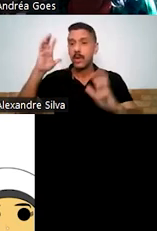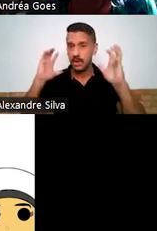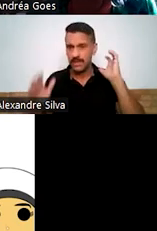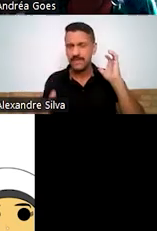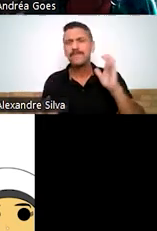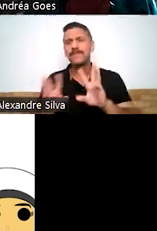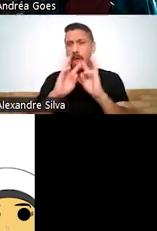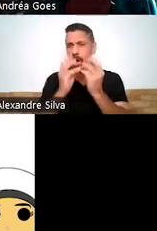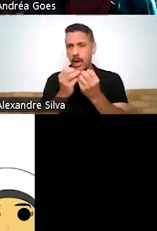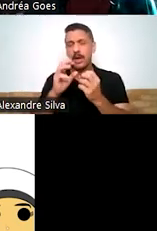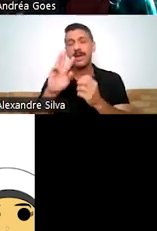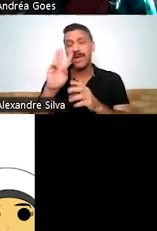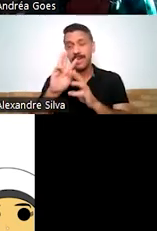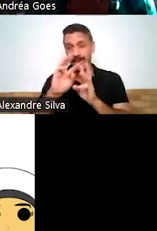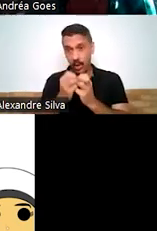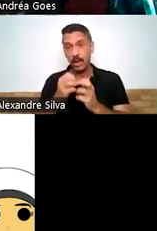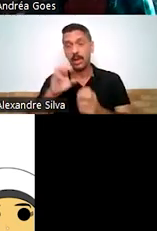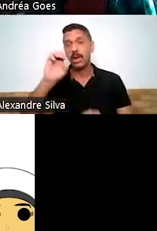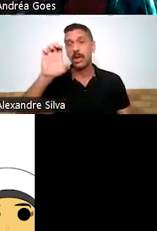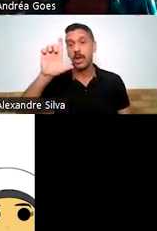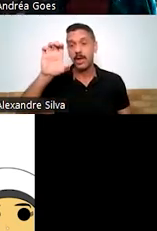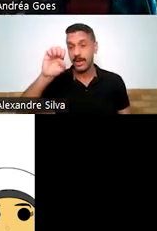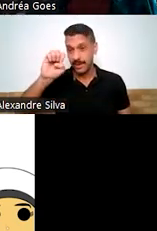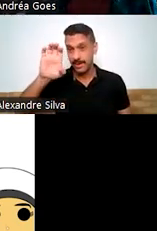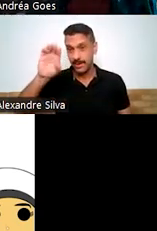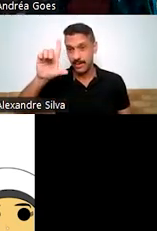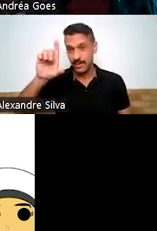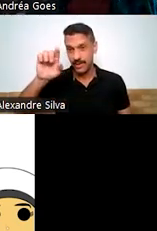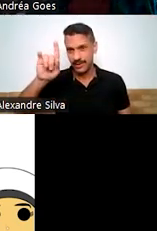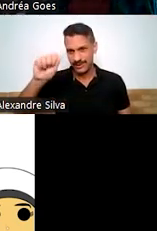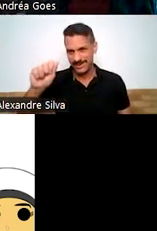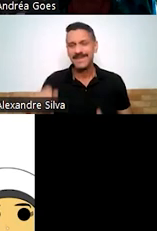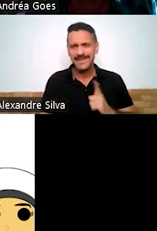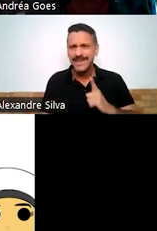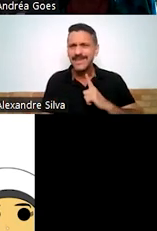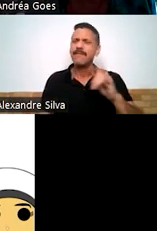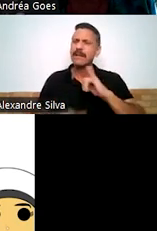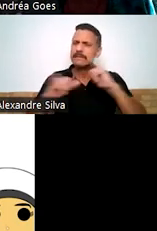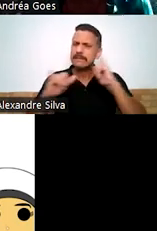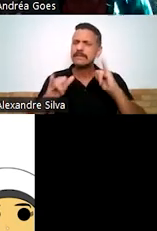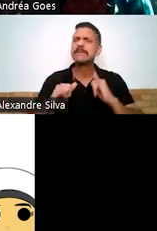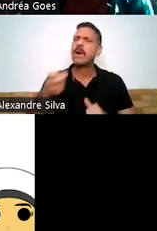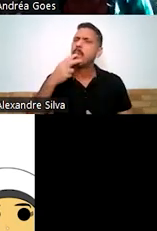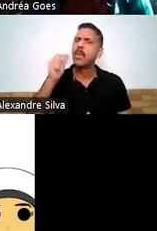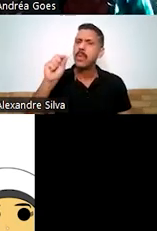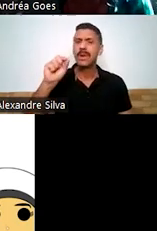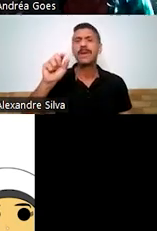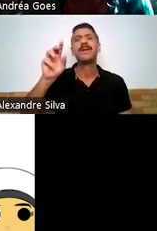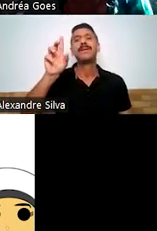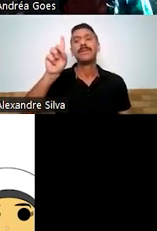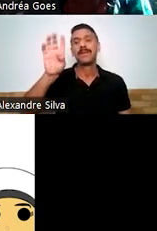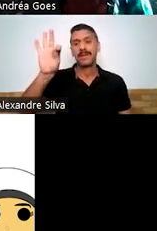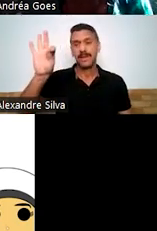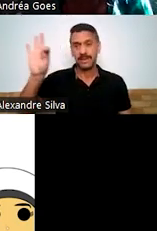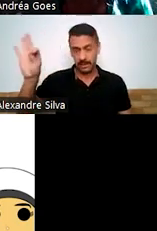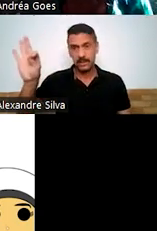hoje. Então, graças a ela, ela foi capaz de denunciar os efeitos nocivos do DDT na época, isso lá na